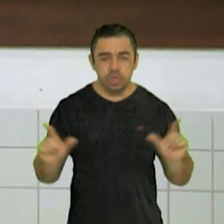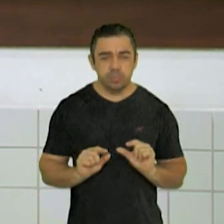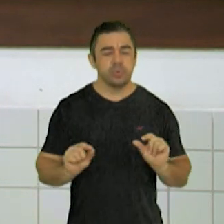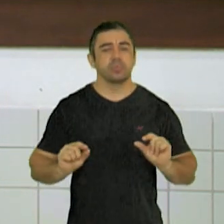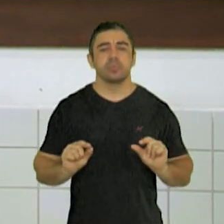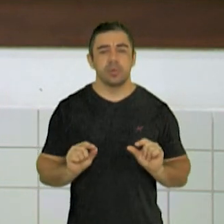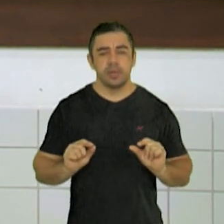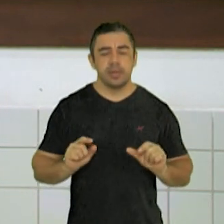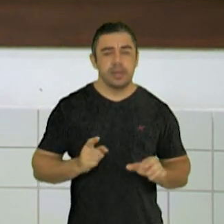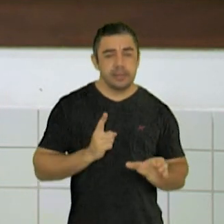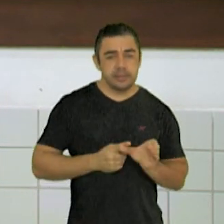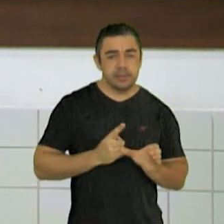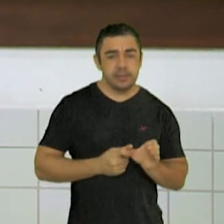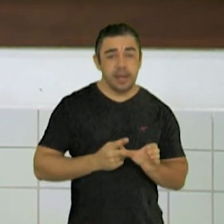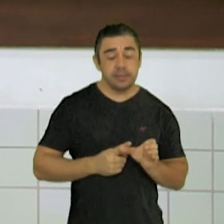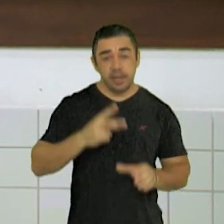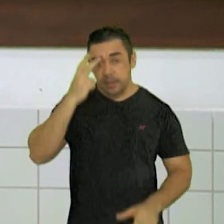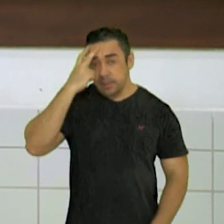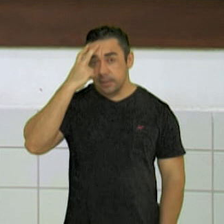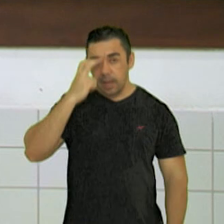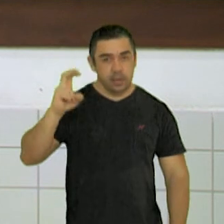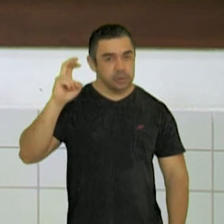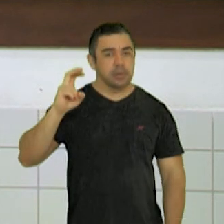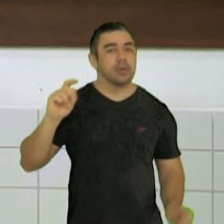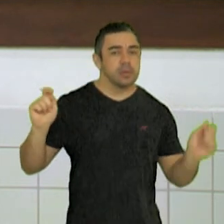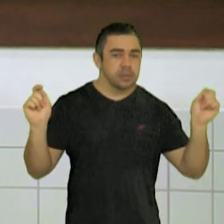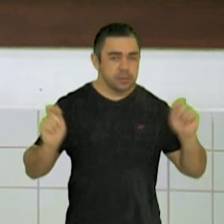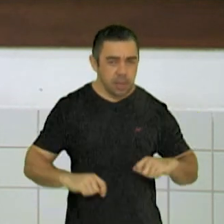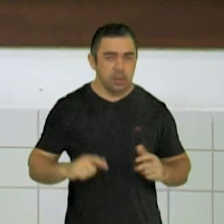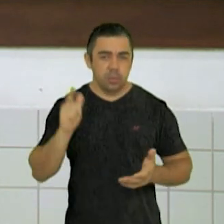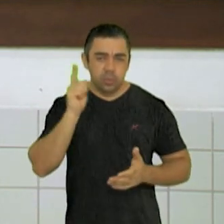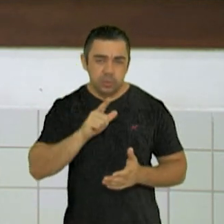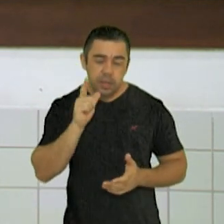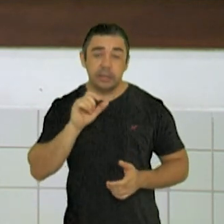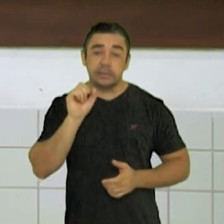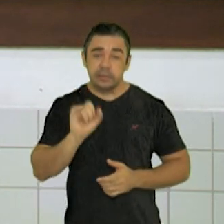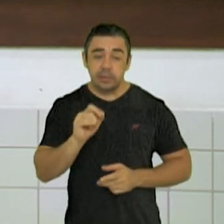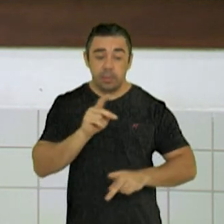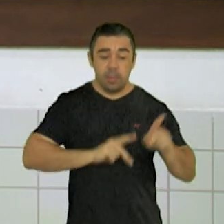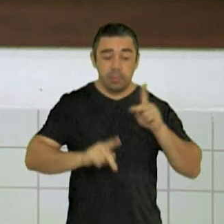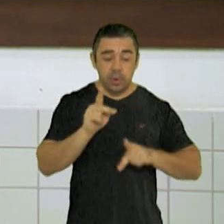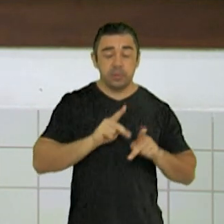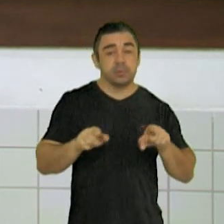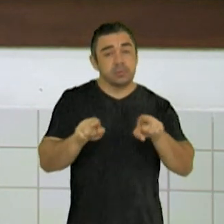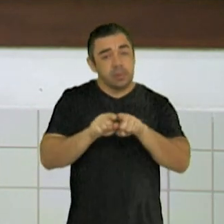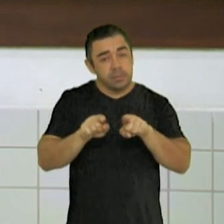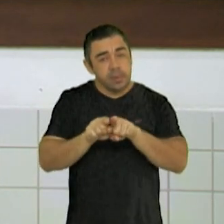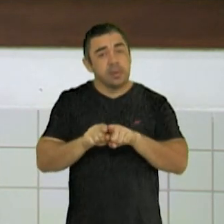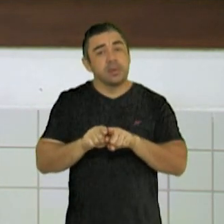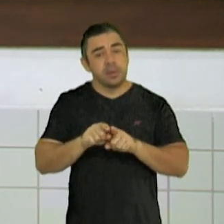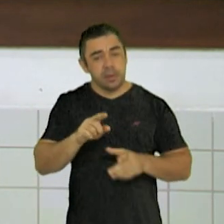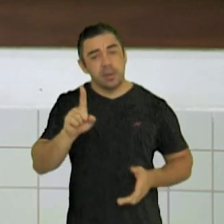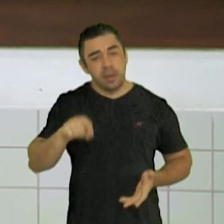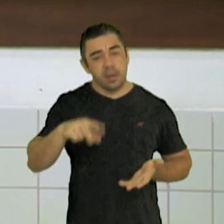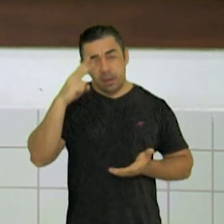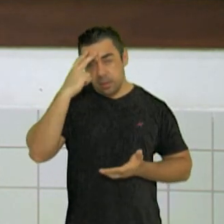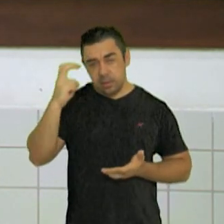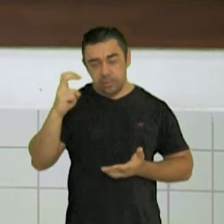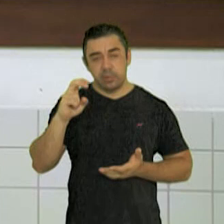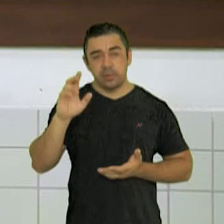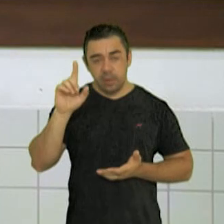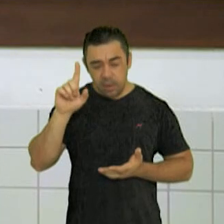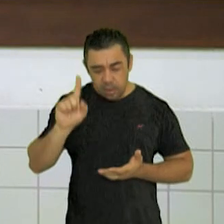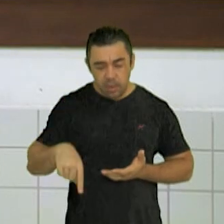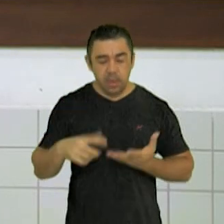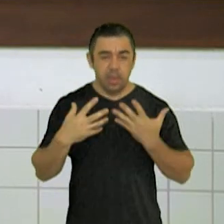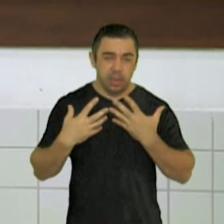cidades inteligentes. E cidades inteligentes só podem existir se a população da cidade também for inteligente e